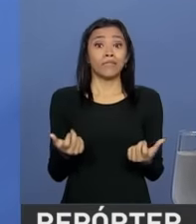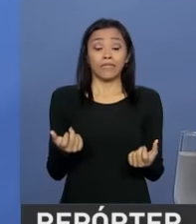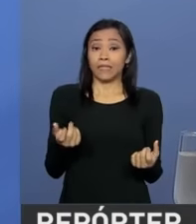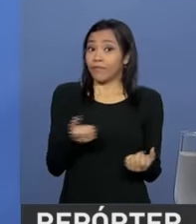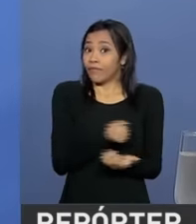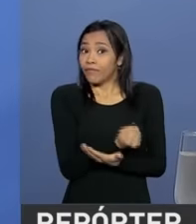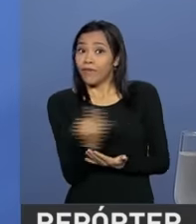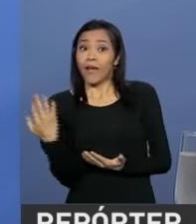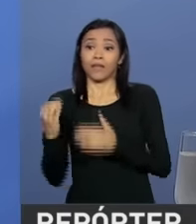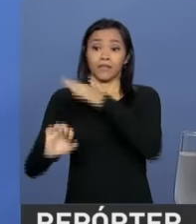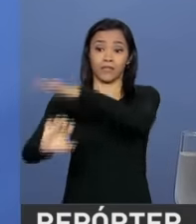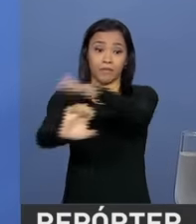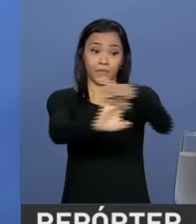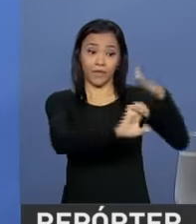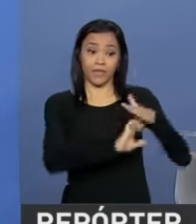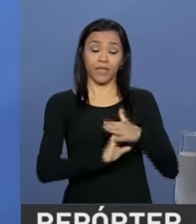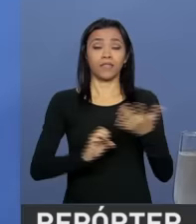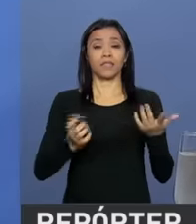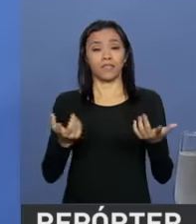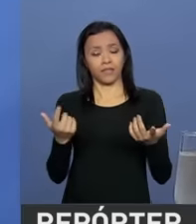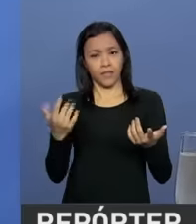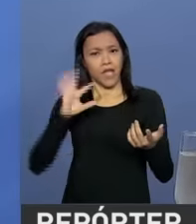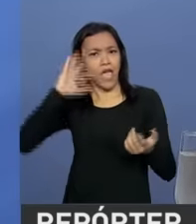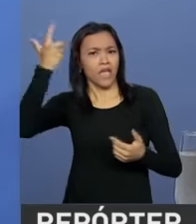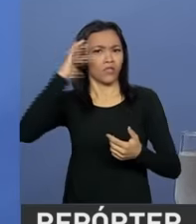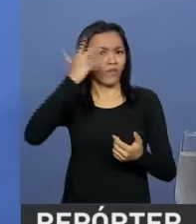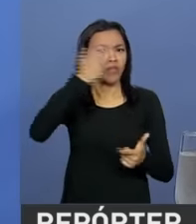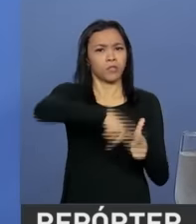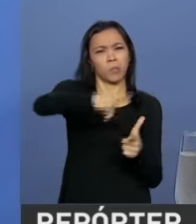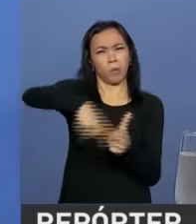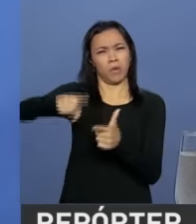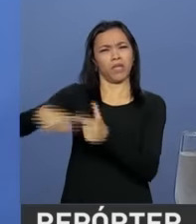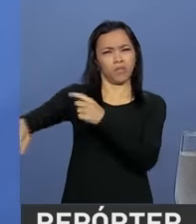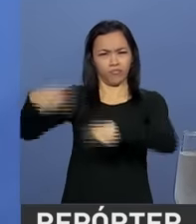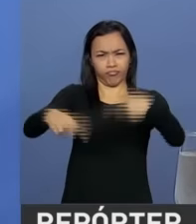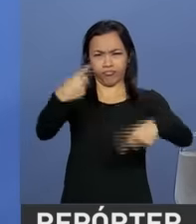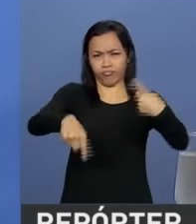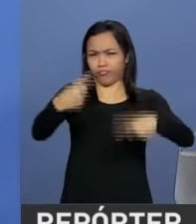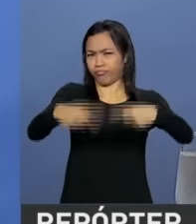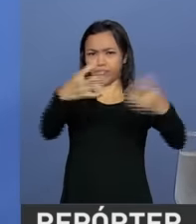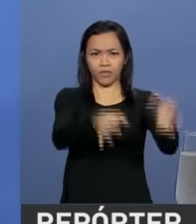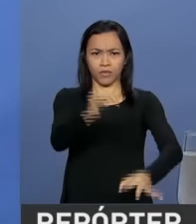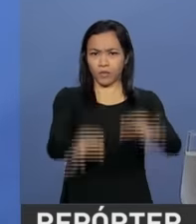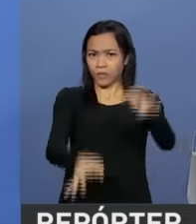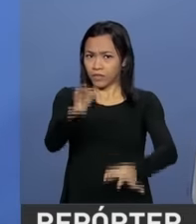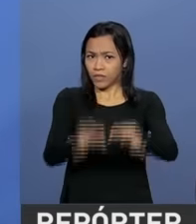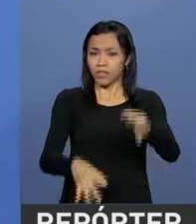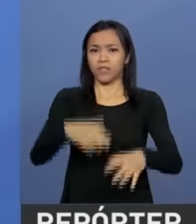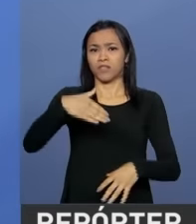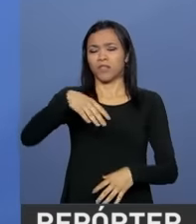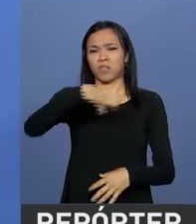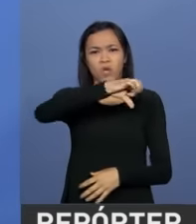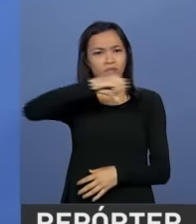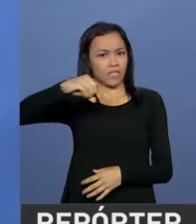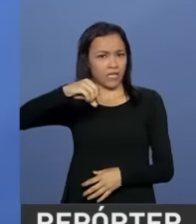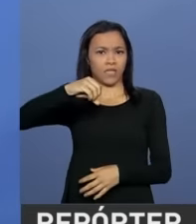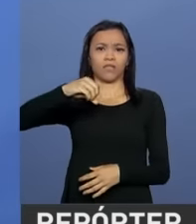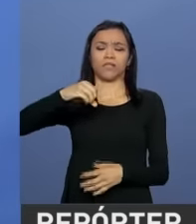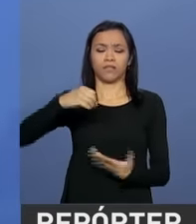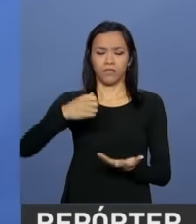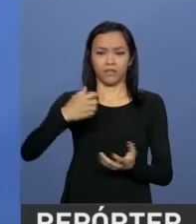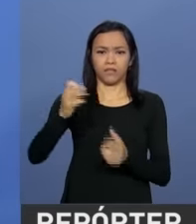empresas em recuperação judicial apenas no primeiro semestre desse ano 923 empresas entraram em recuperação